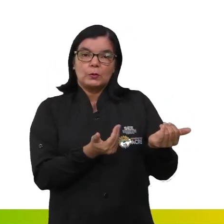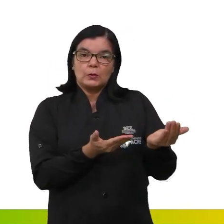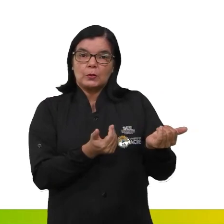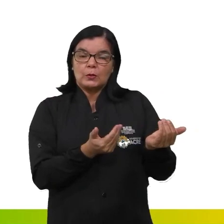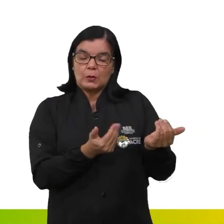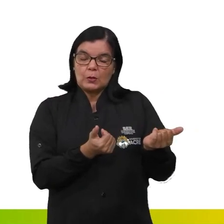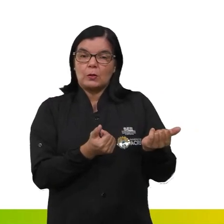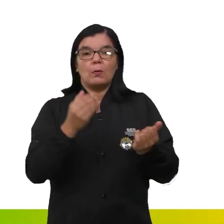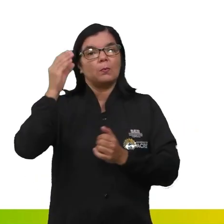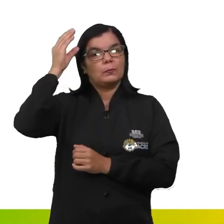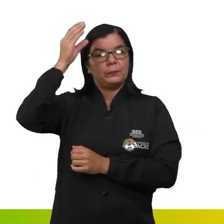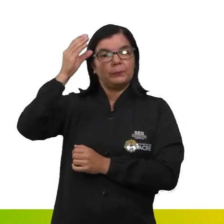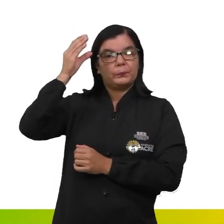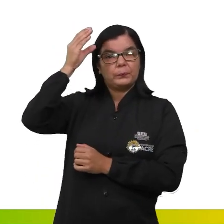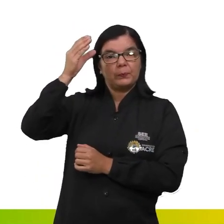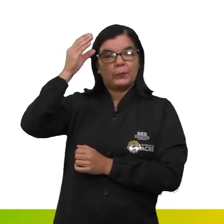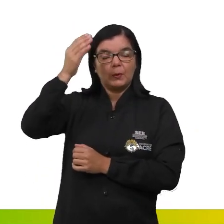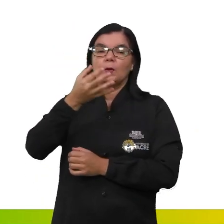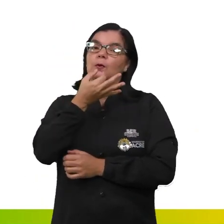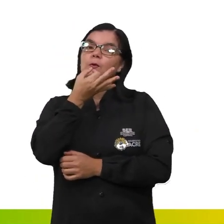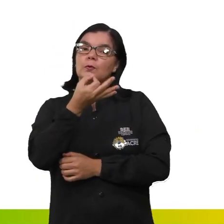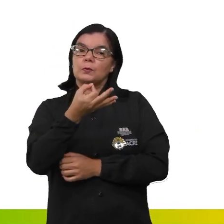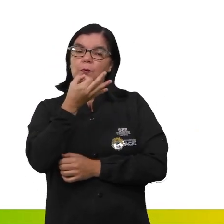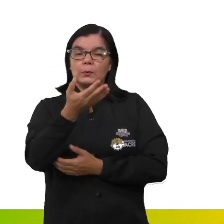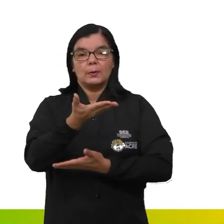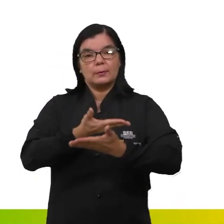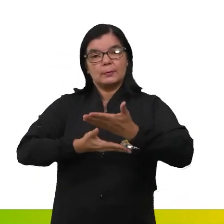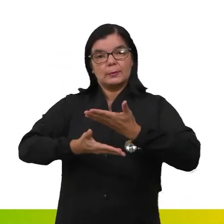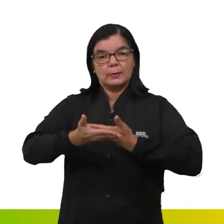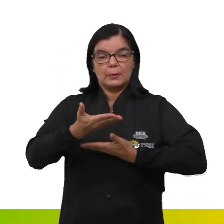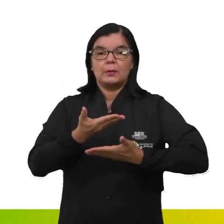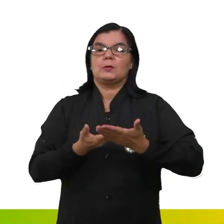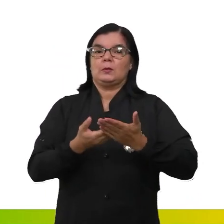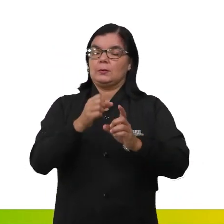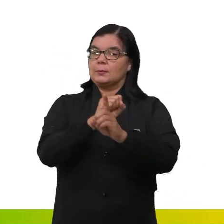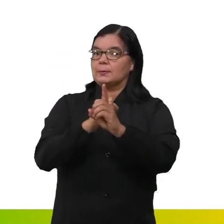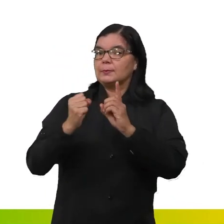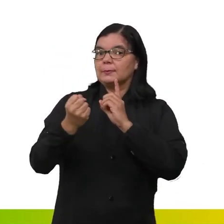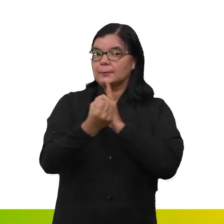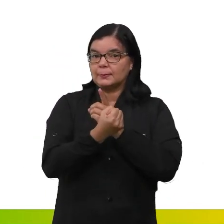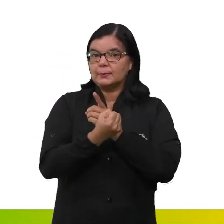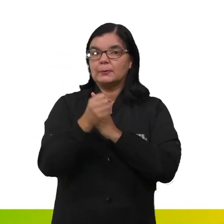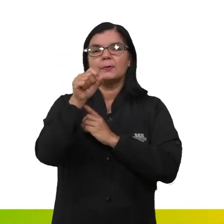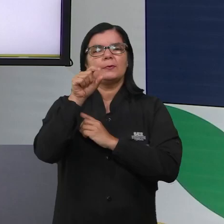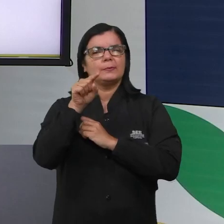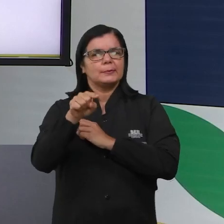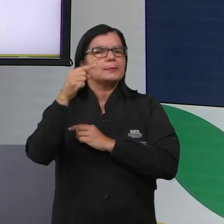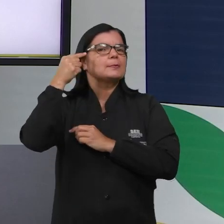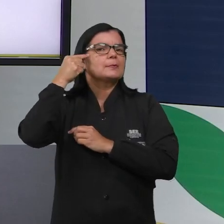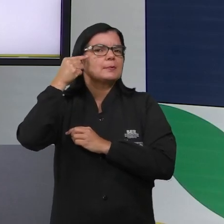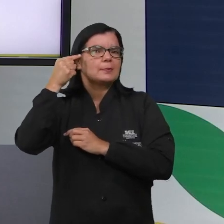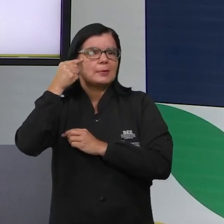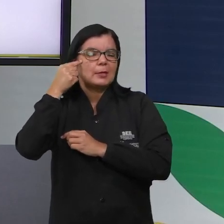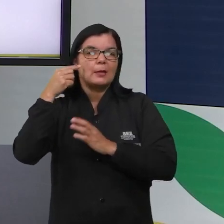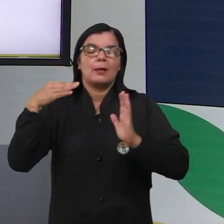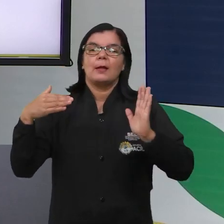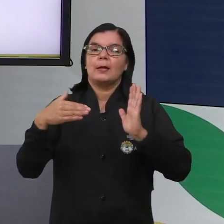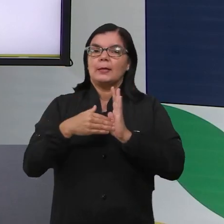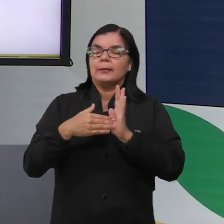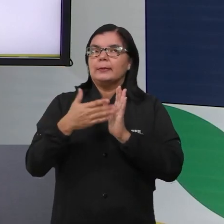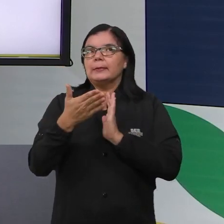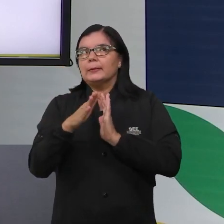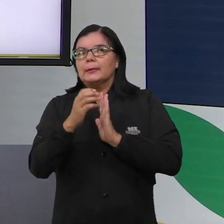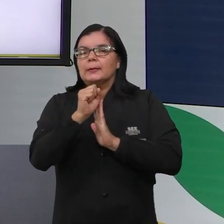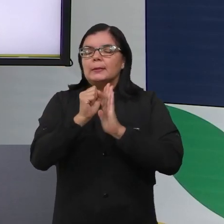mais conscientes e críticos em relação às questões sociais. Vocês imaginem que até o meado